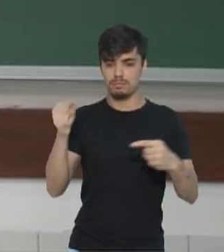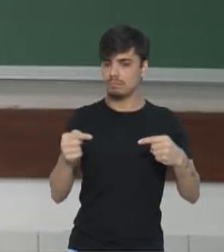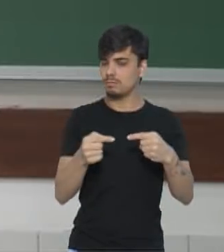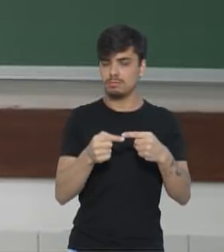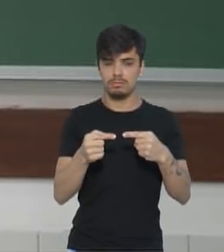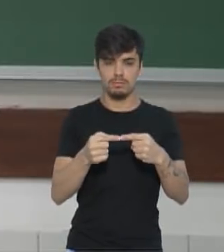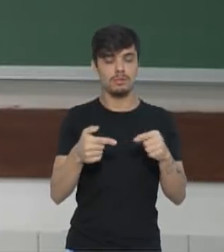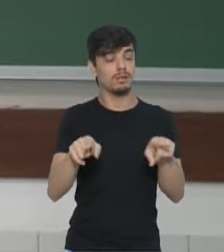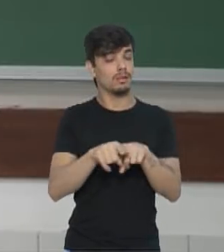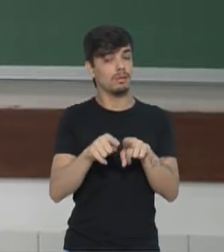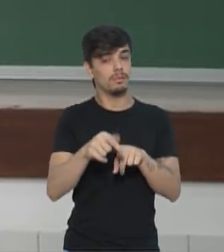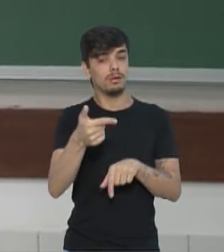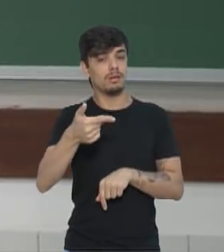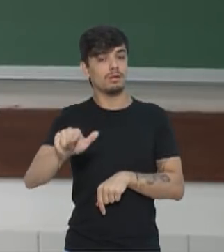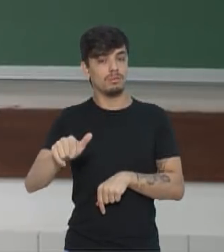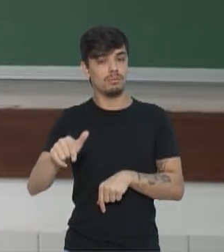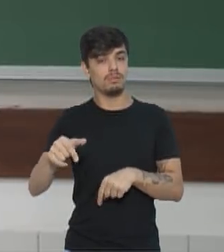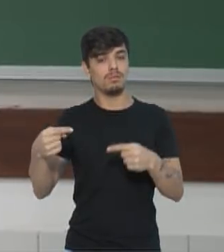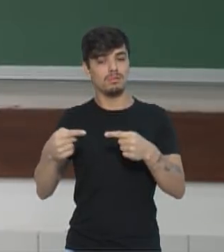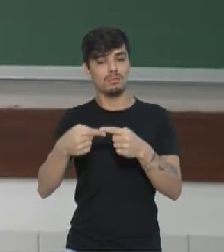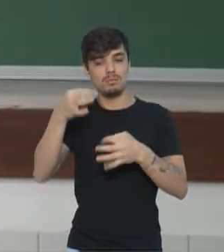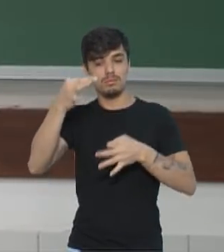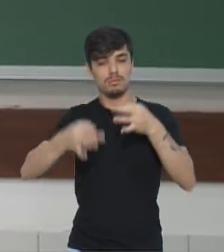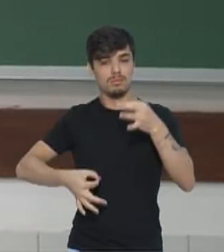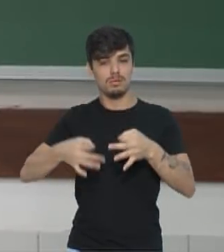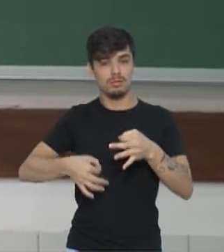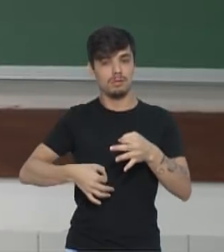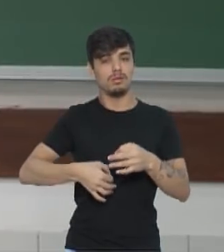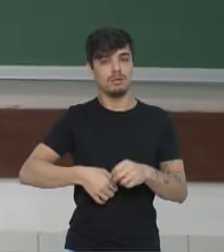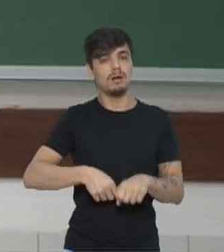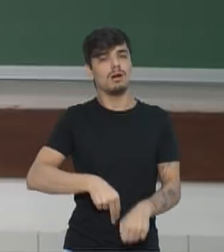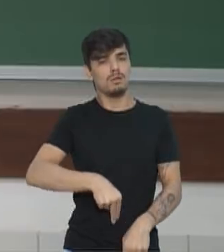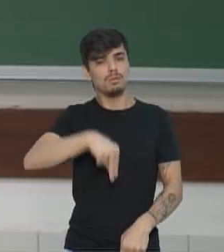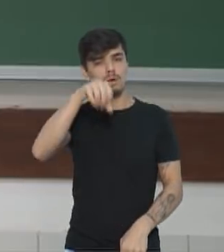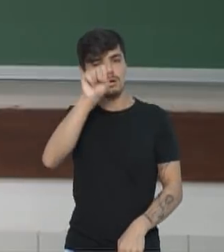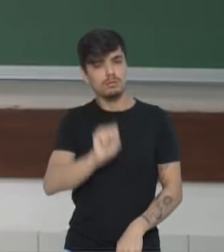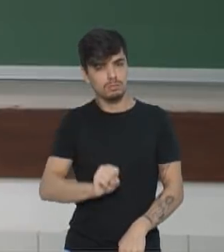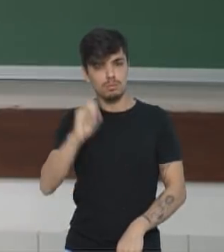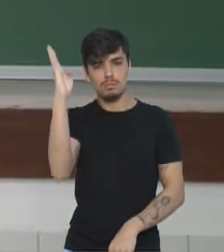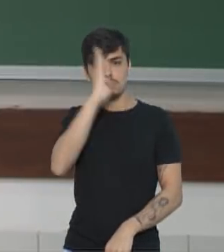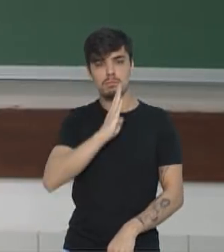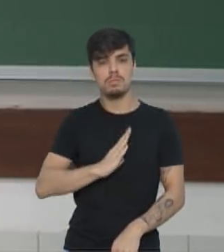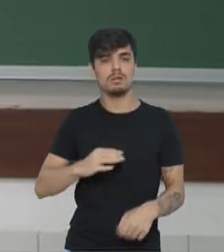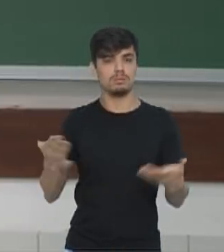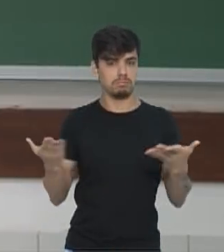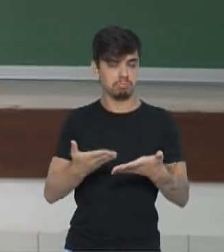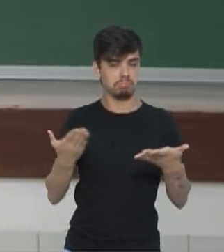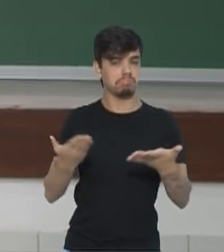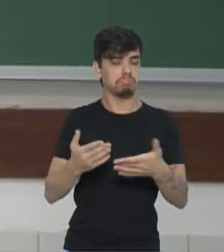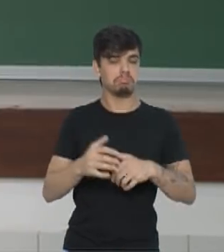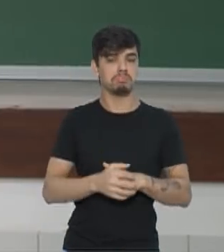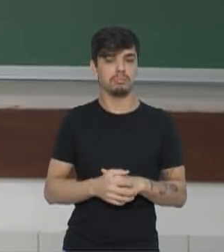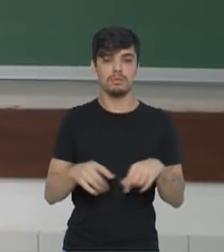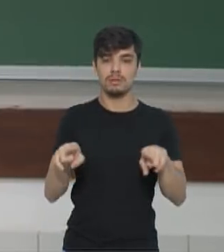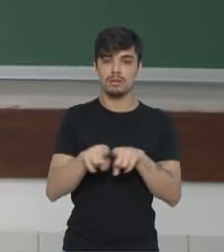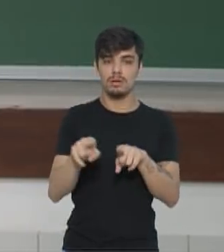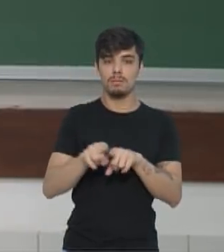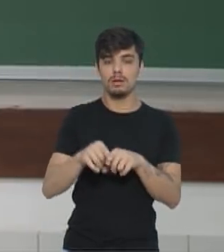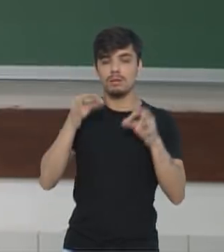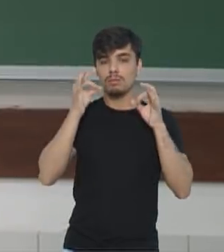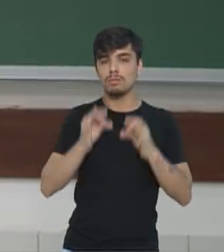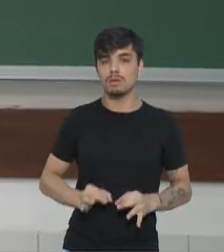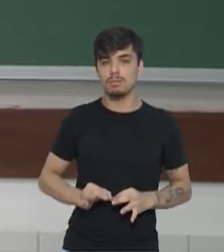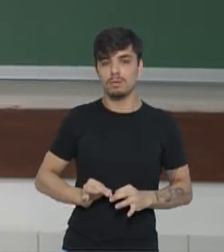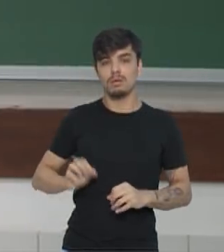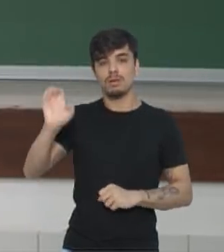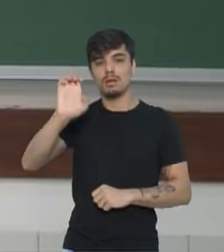ao caso de comportamento entre o norte e o sul do Brasil hoje e também entre o comportamento de povos na Europa e na